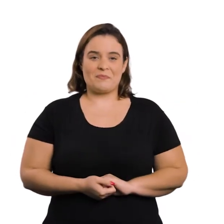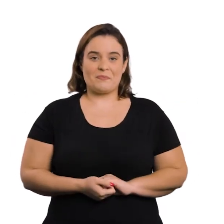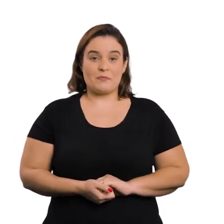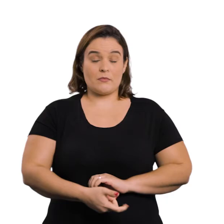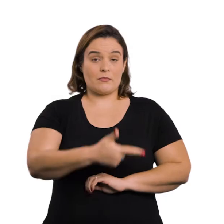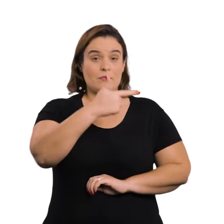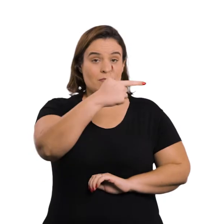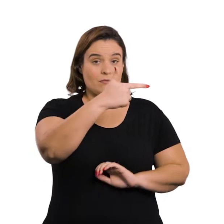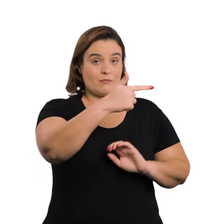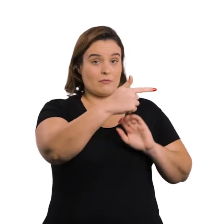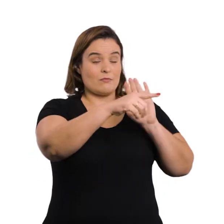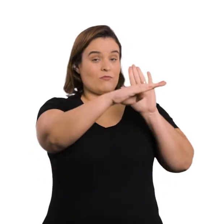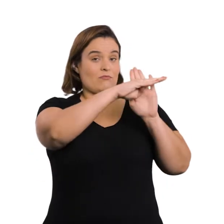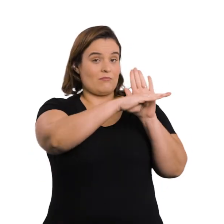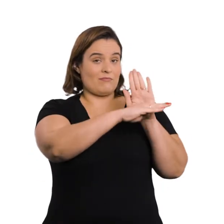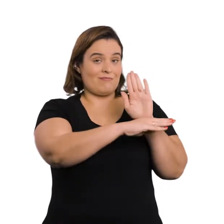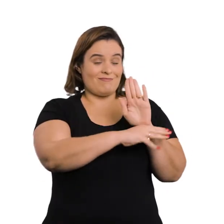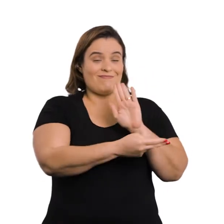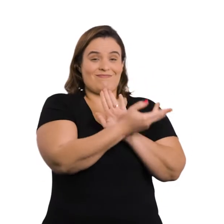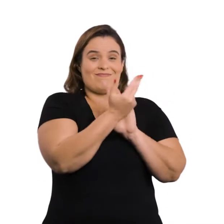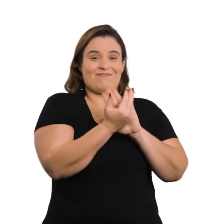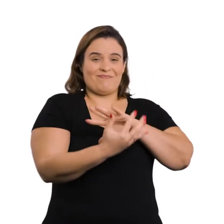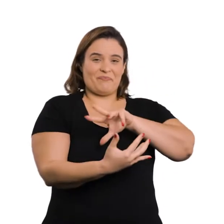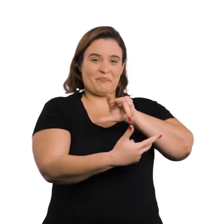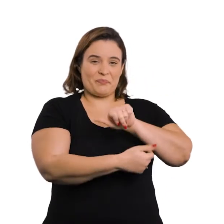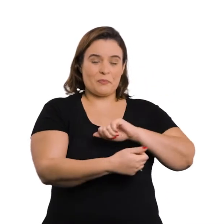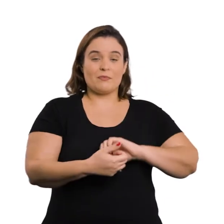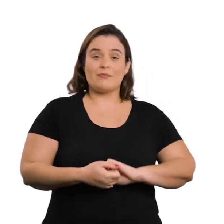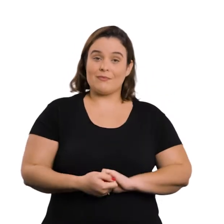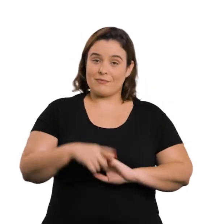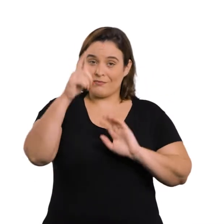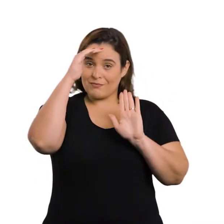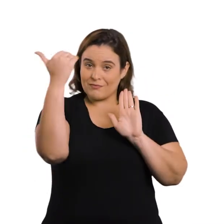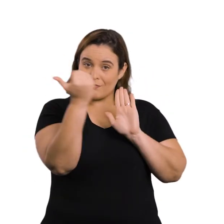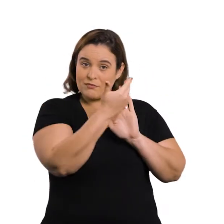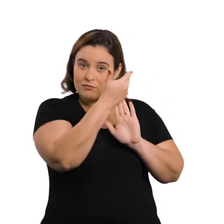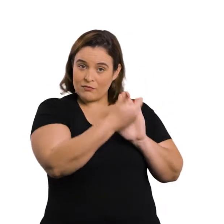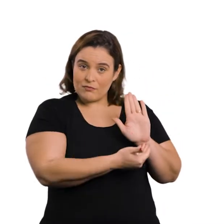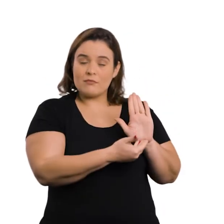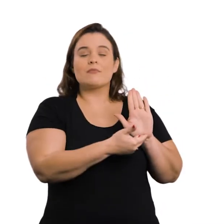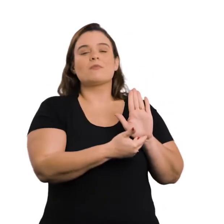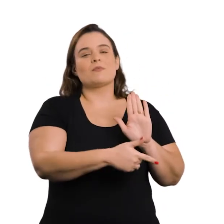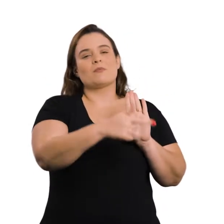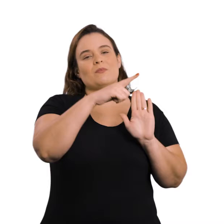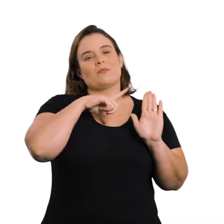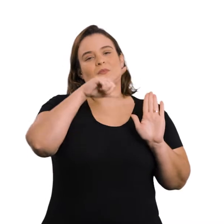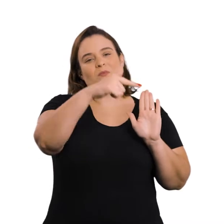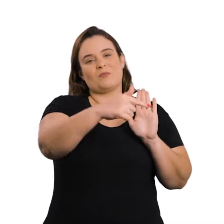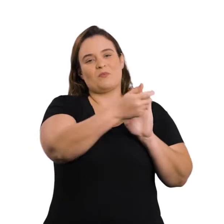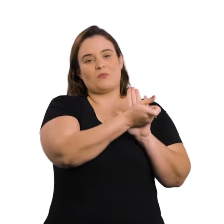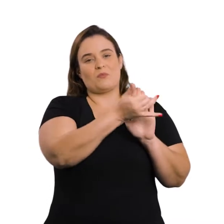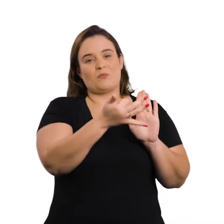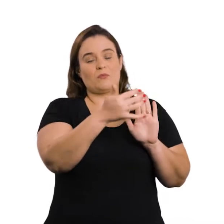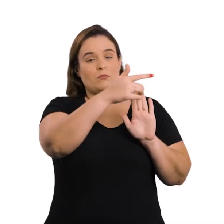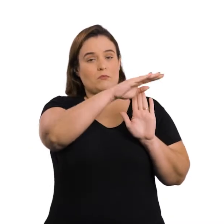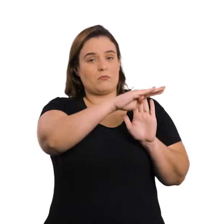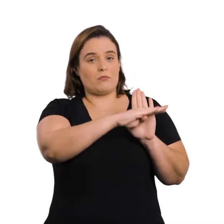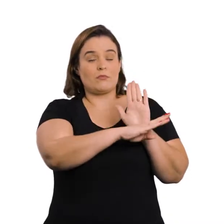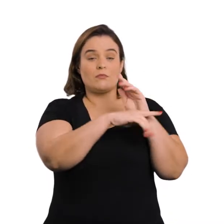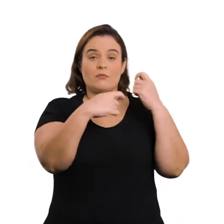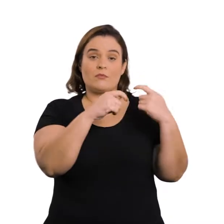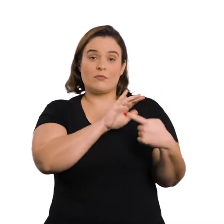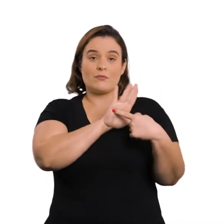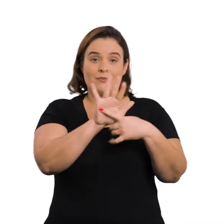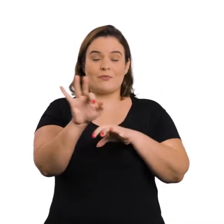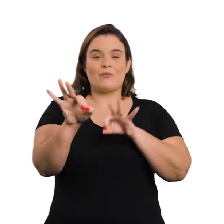7 princípios do desenho universal. Para se atender ao desenho universal, existem 7 princípios que devem ser adotados